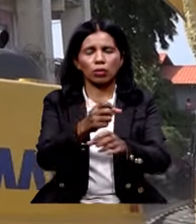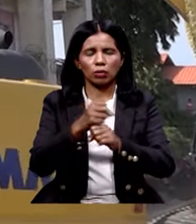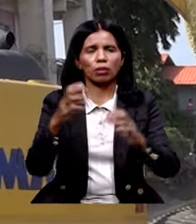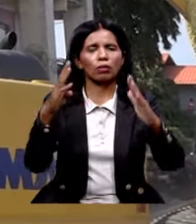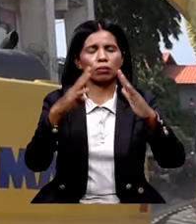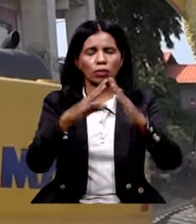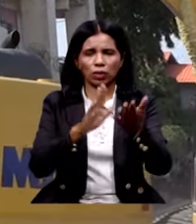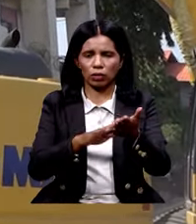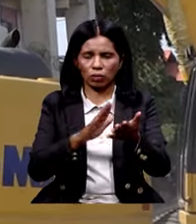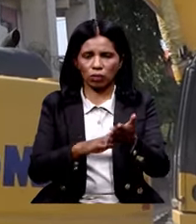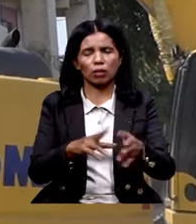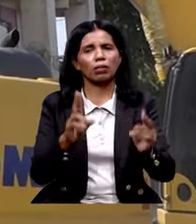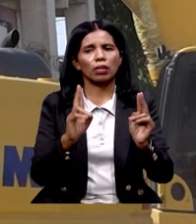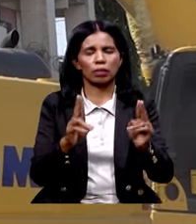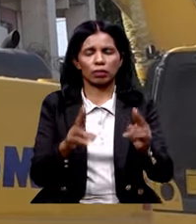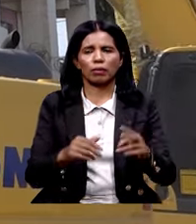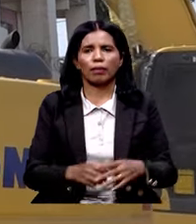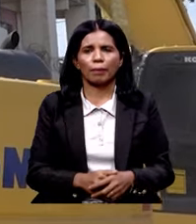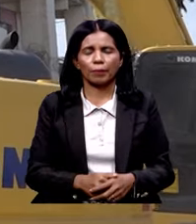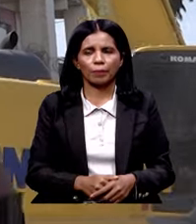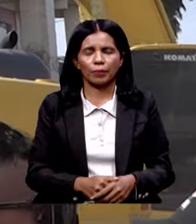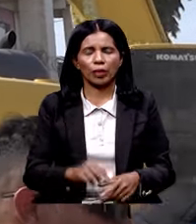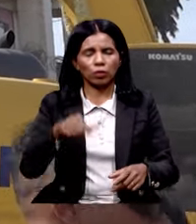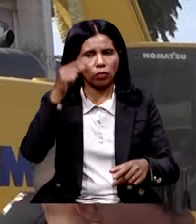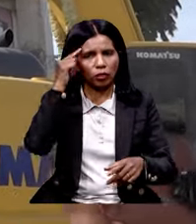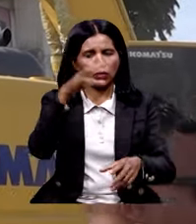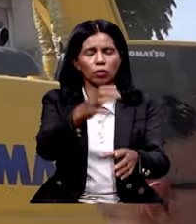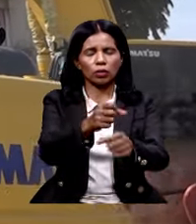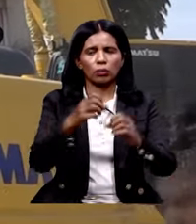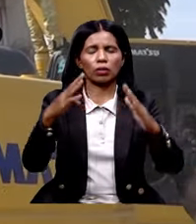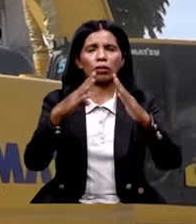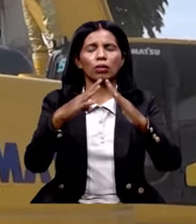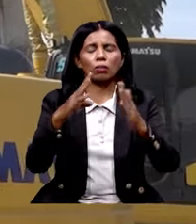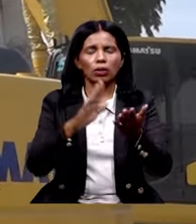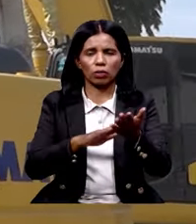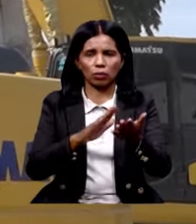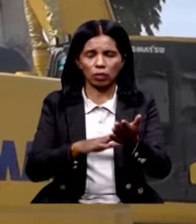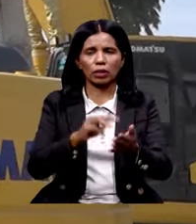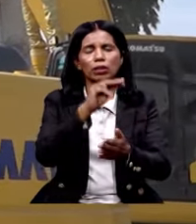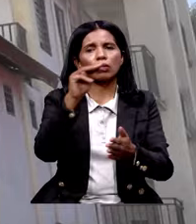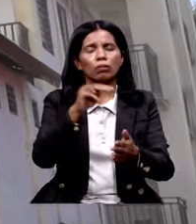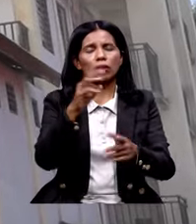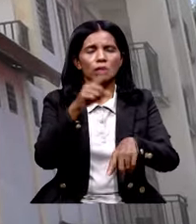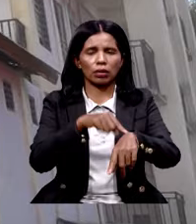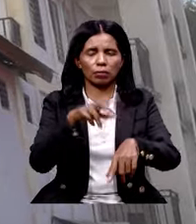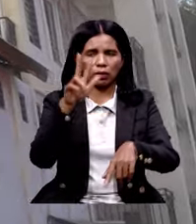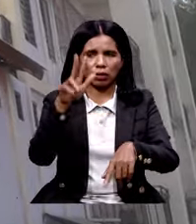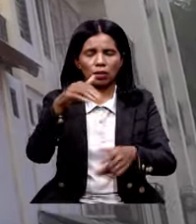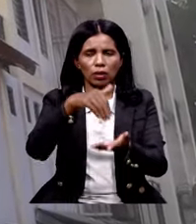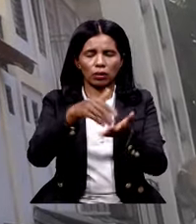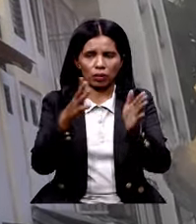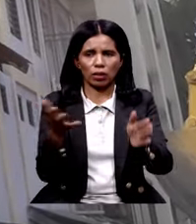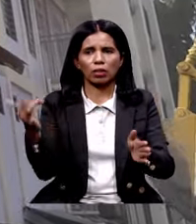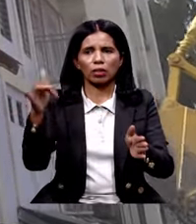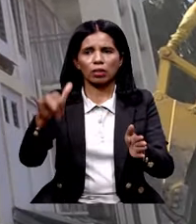Refere obrigatório. Governo sob escola refere e a segunda tukutolo lokraikne bain hira estudante sira